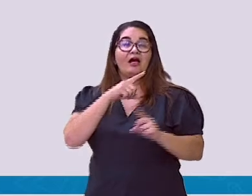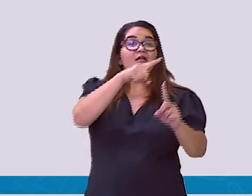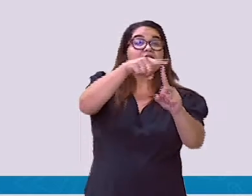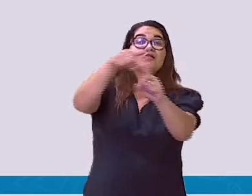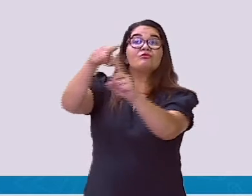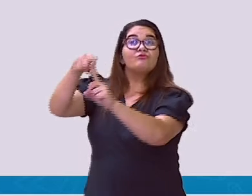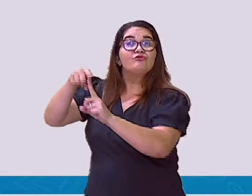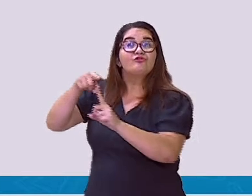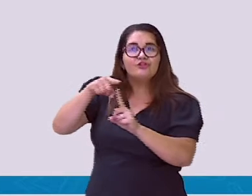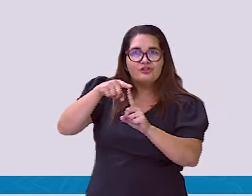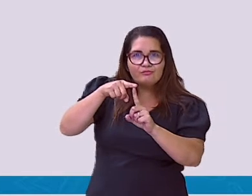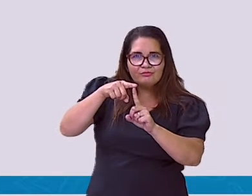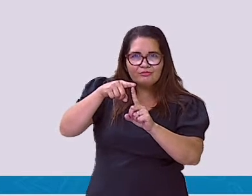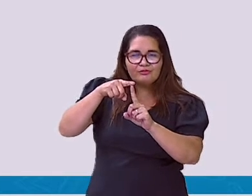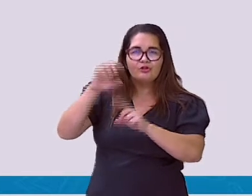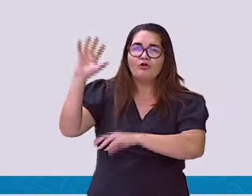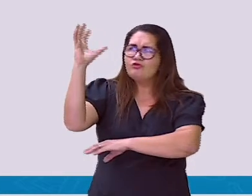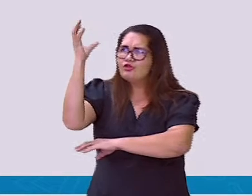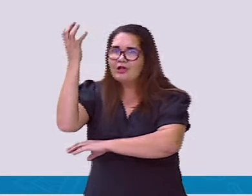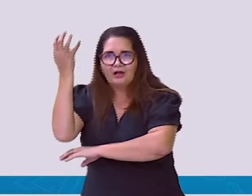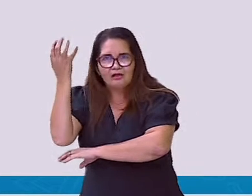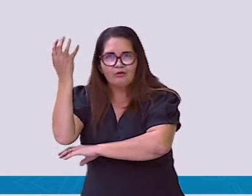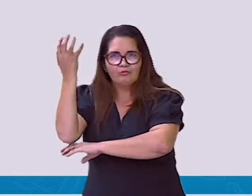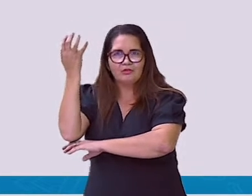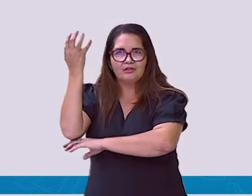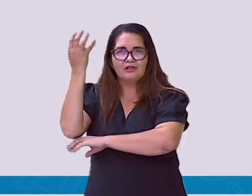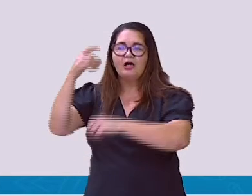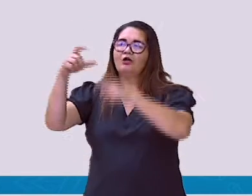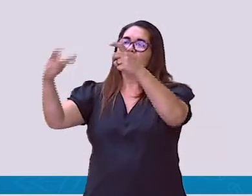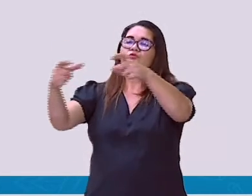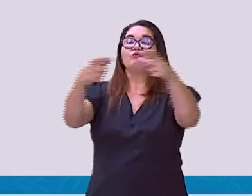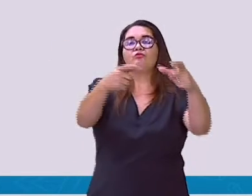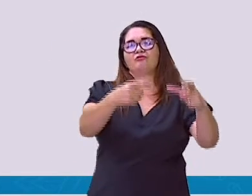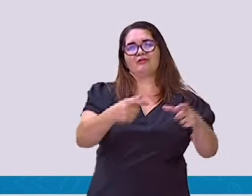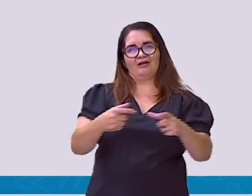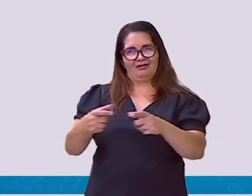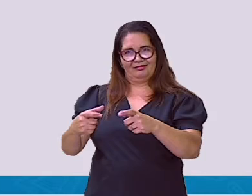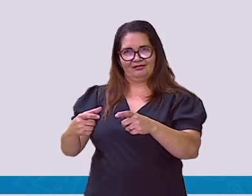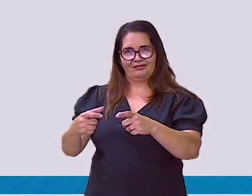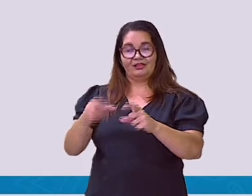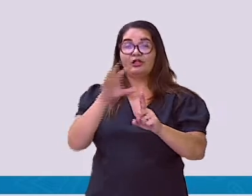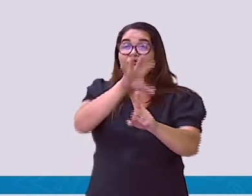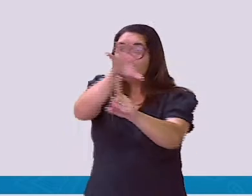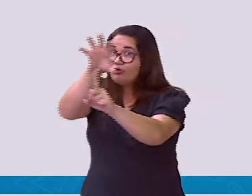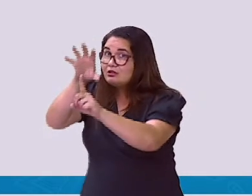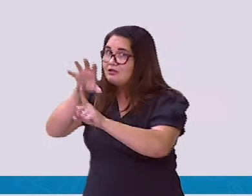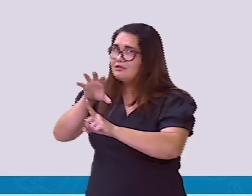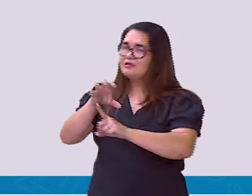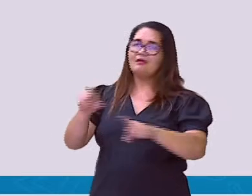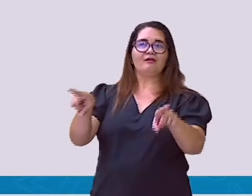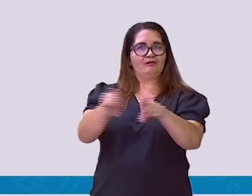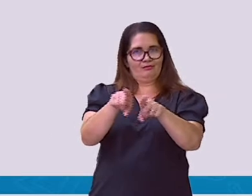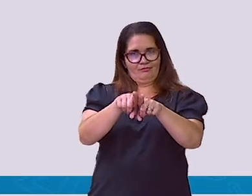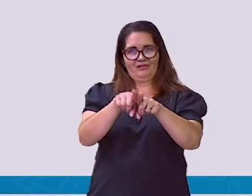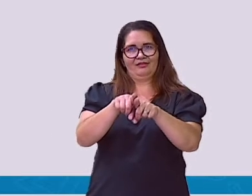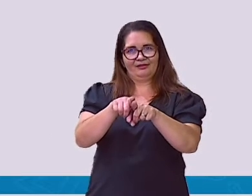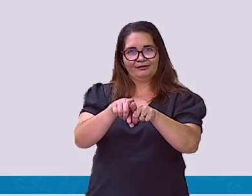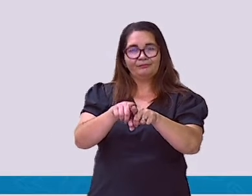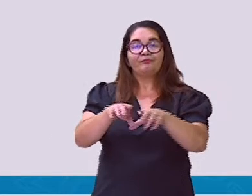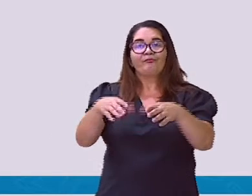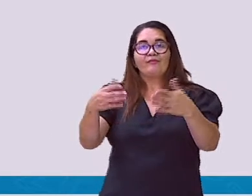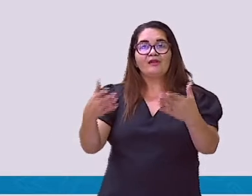Partindo do princípio que o primeiro fator que interfere no clima é a